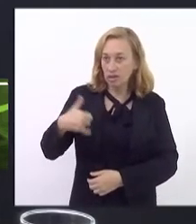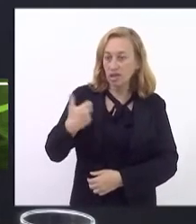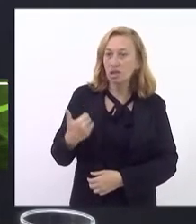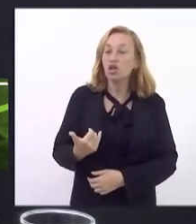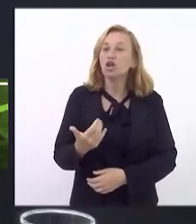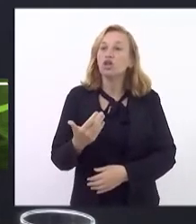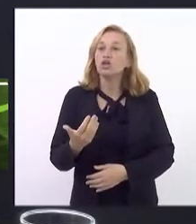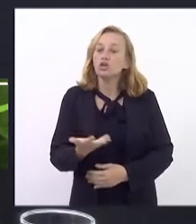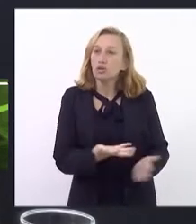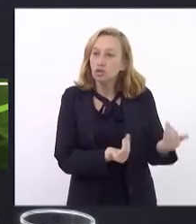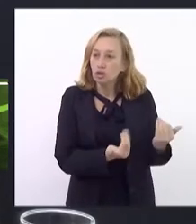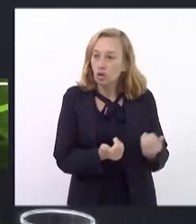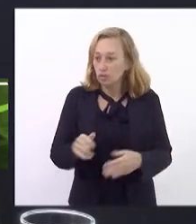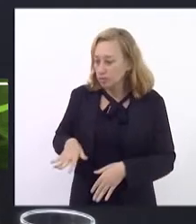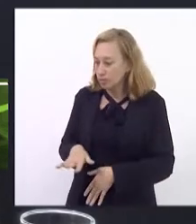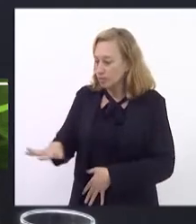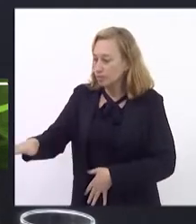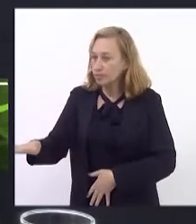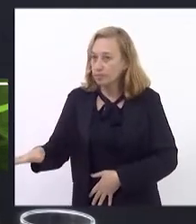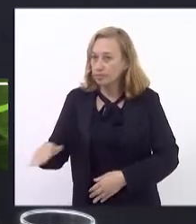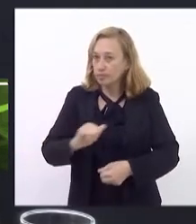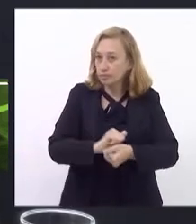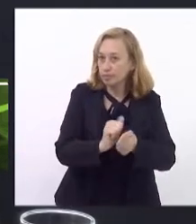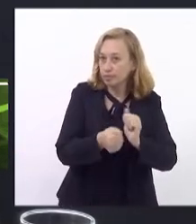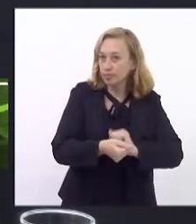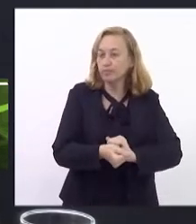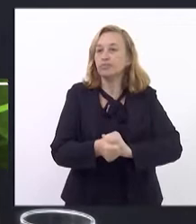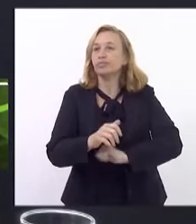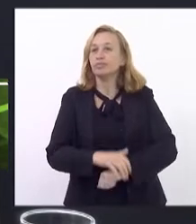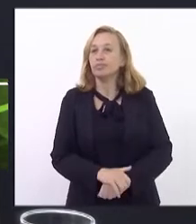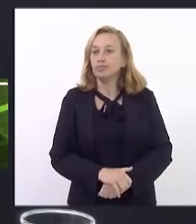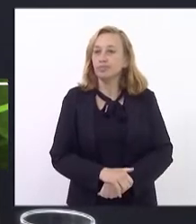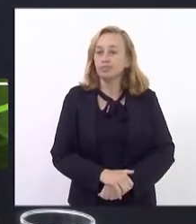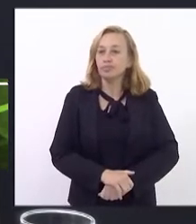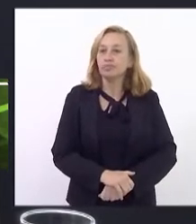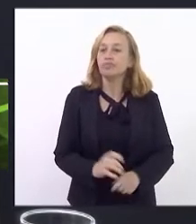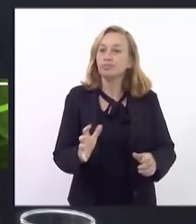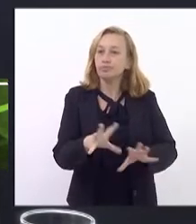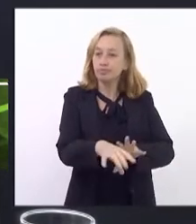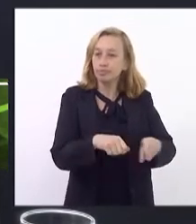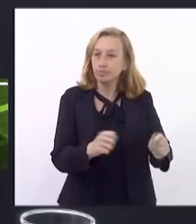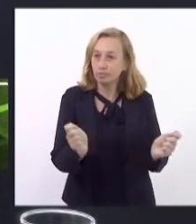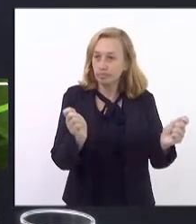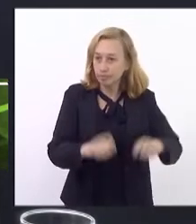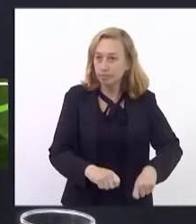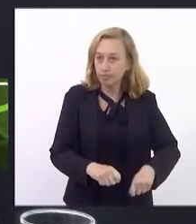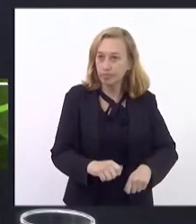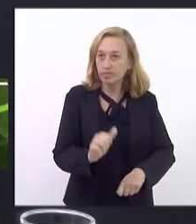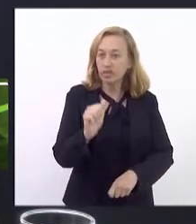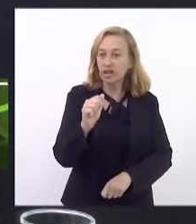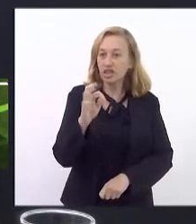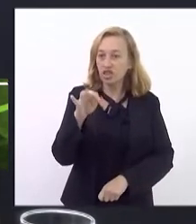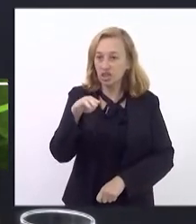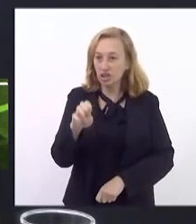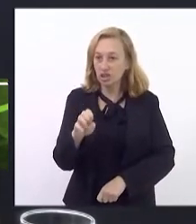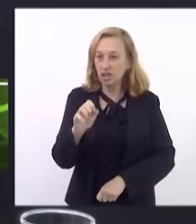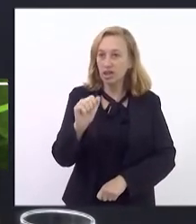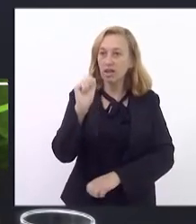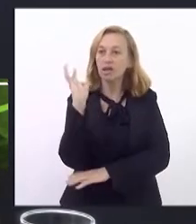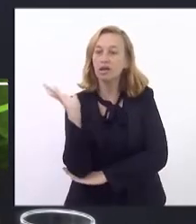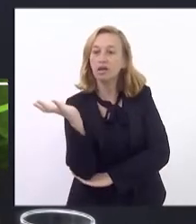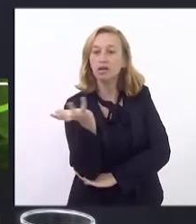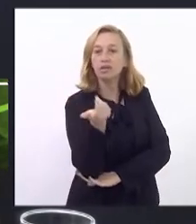comunidades que vão ser habilitados, né? Vão ser, vão passar por capacitação para se tornarem agentes ambientais. Esses